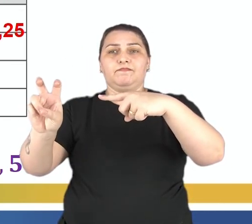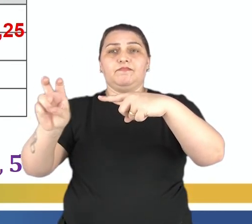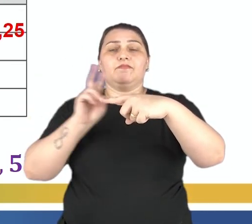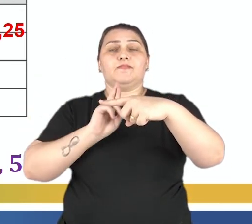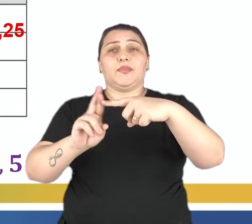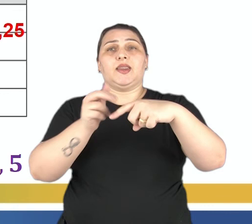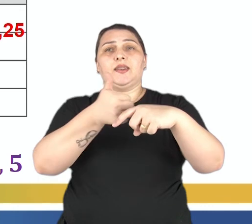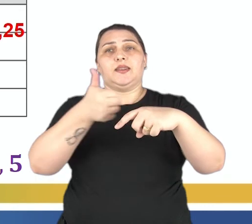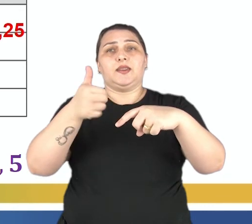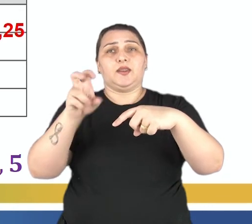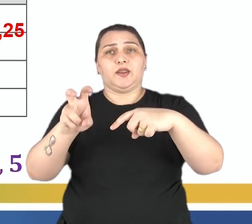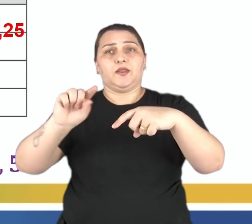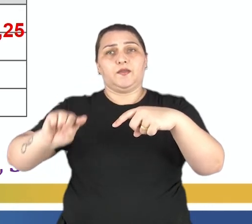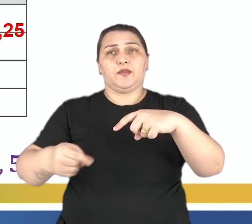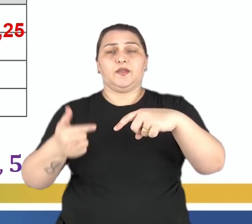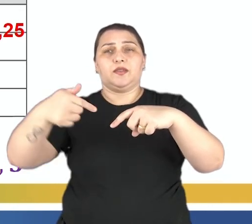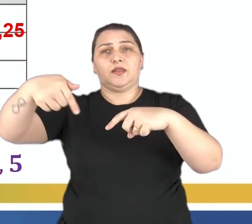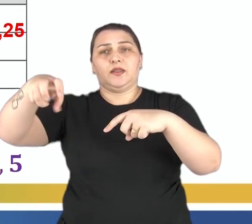produto